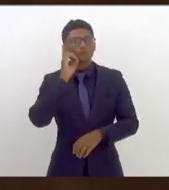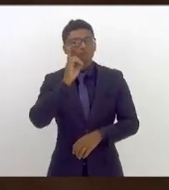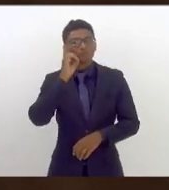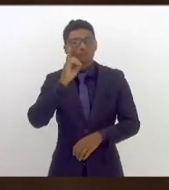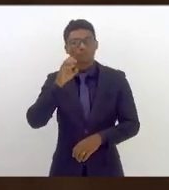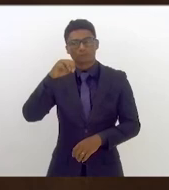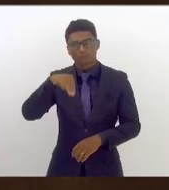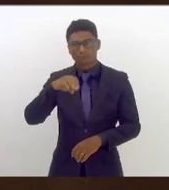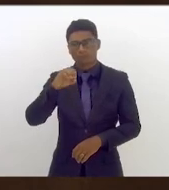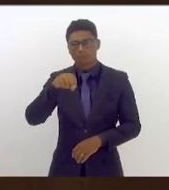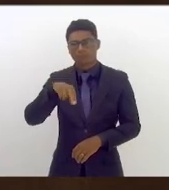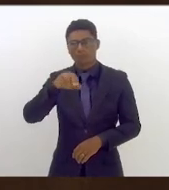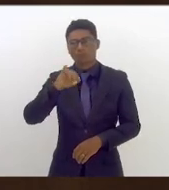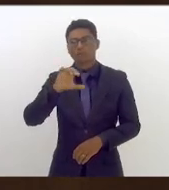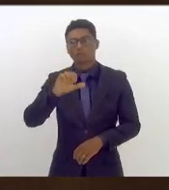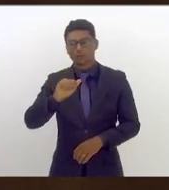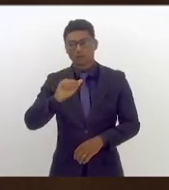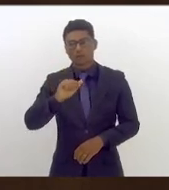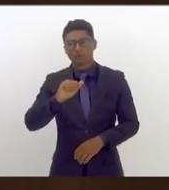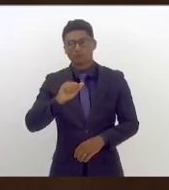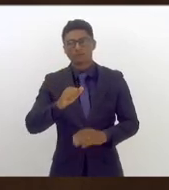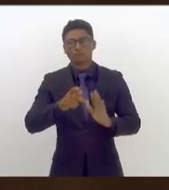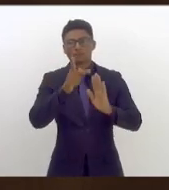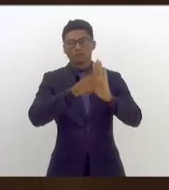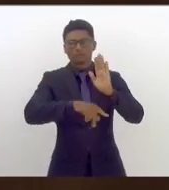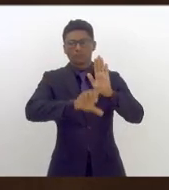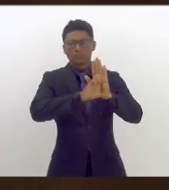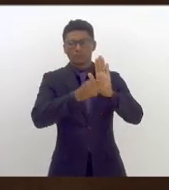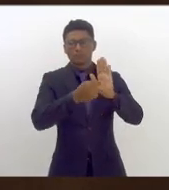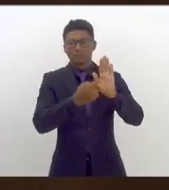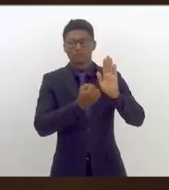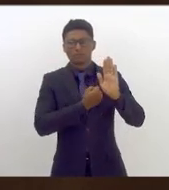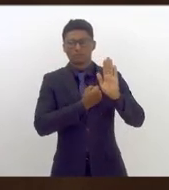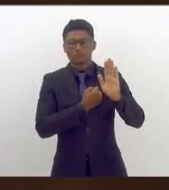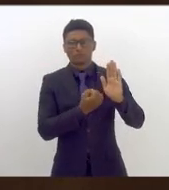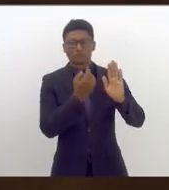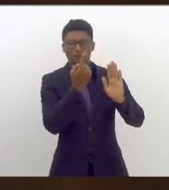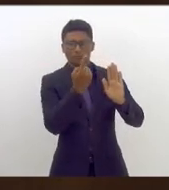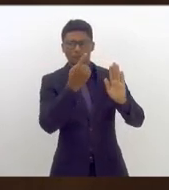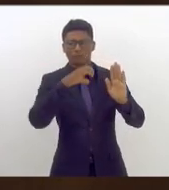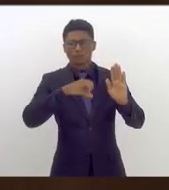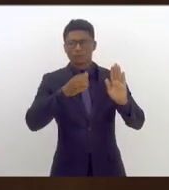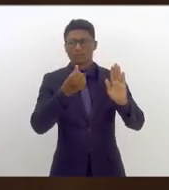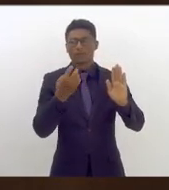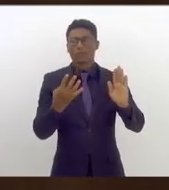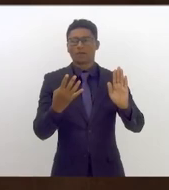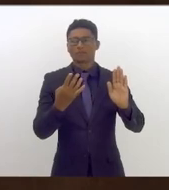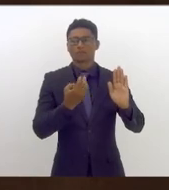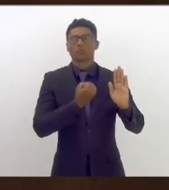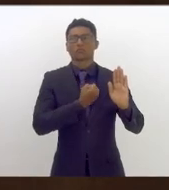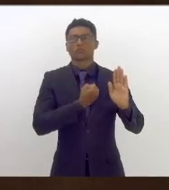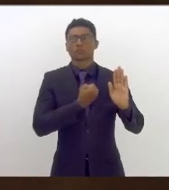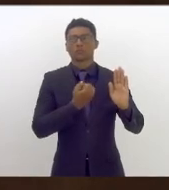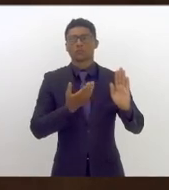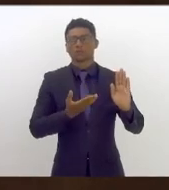pedir arquivamento. O projeto o número é 1964, senhor presidente.